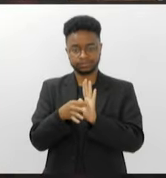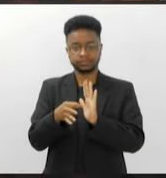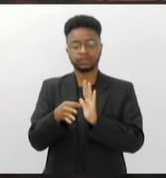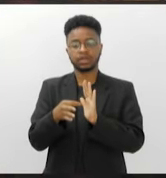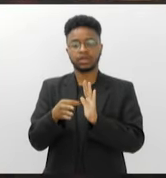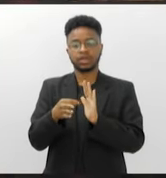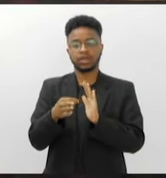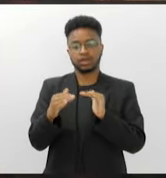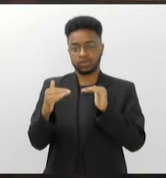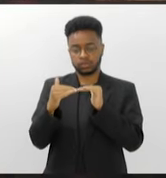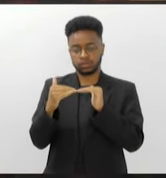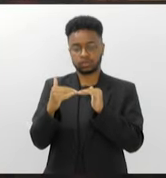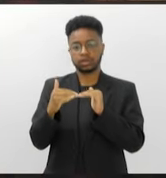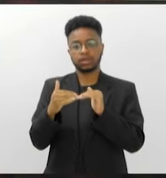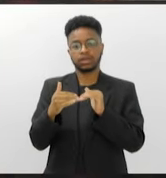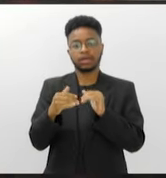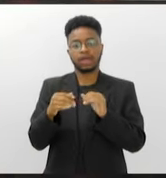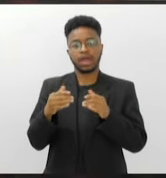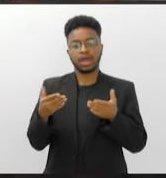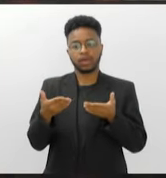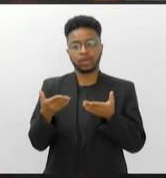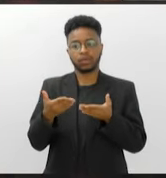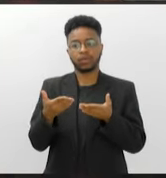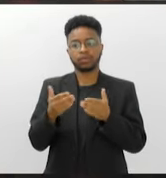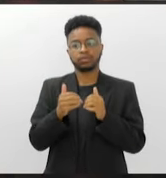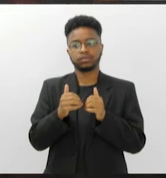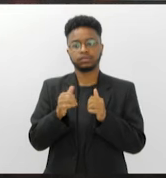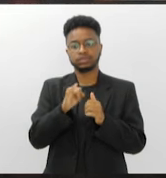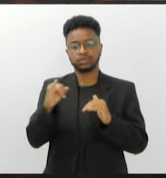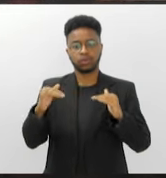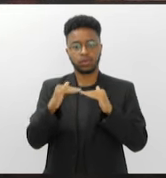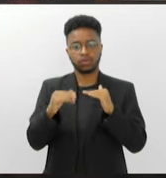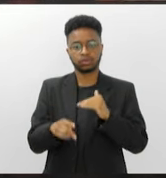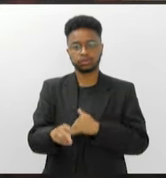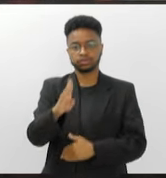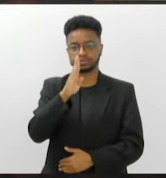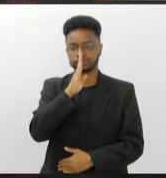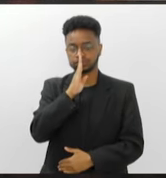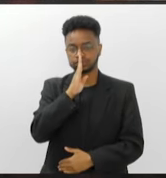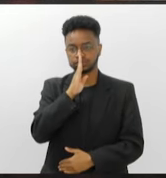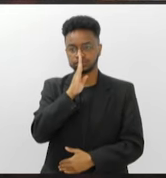as emendas da Comissão de Constituição e Justiça. Senhores, que aprovam, permaneçam como estão.